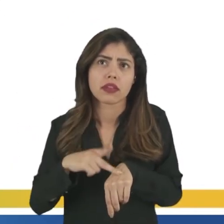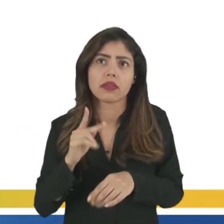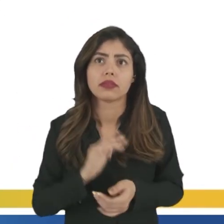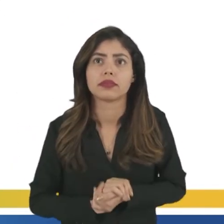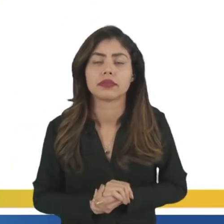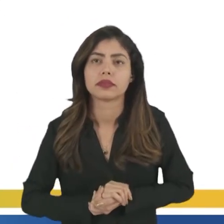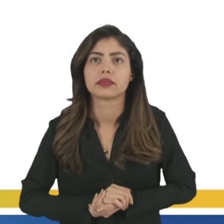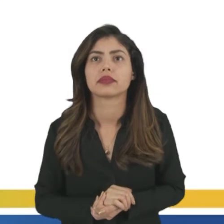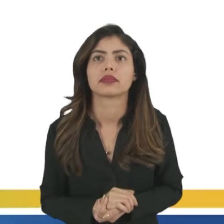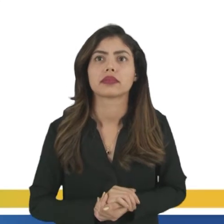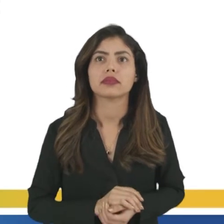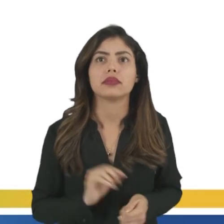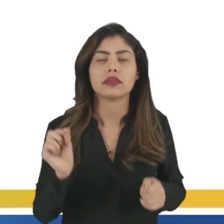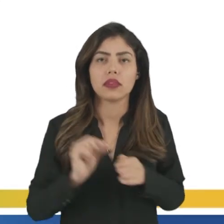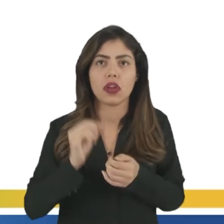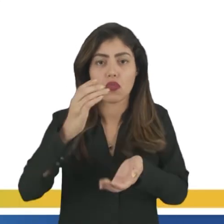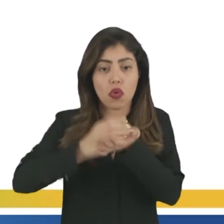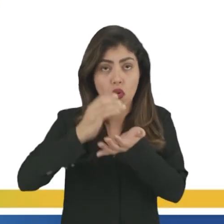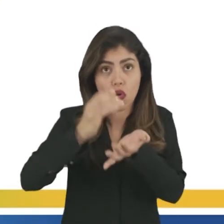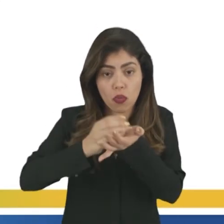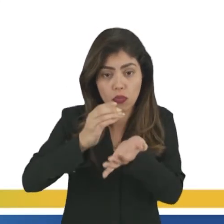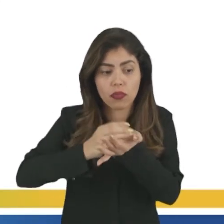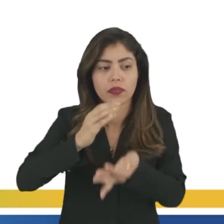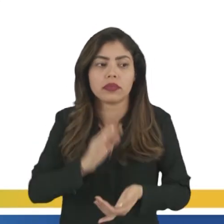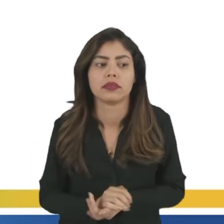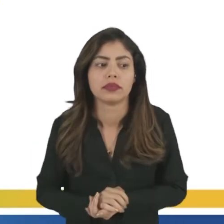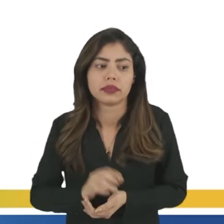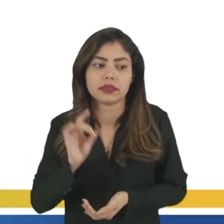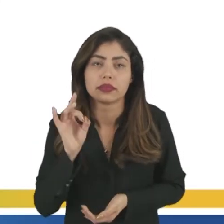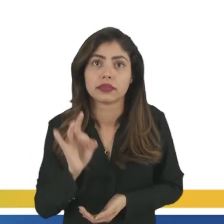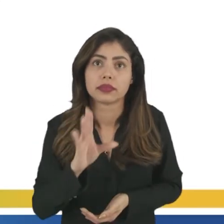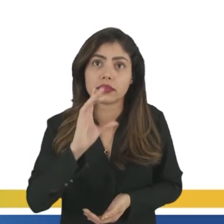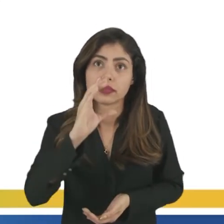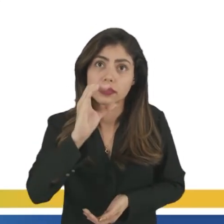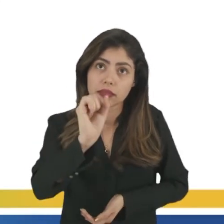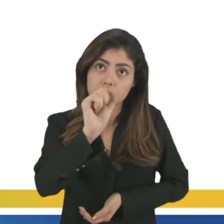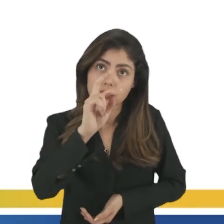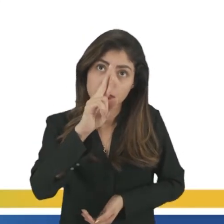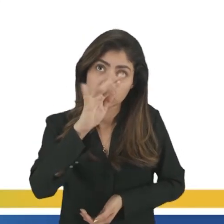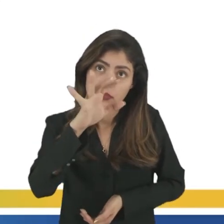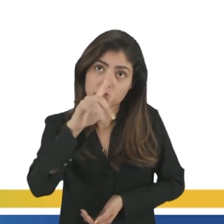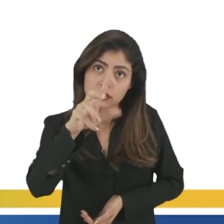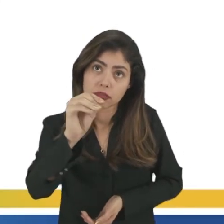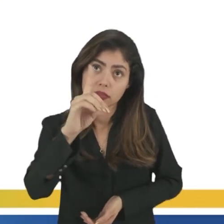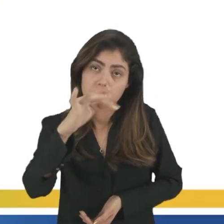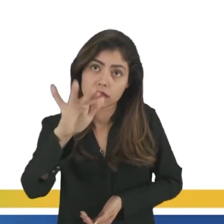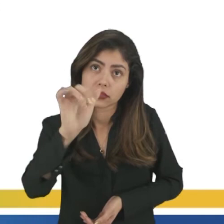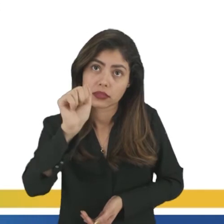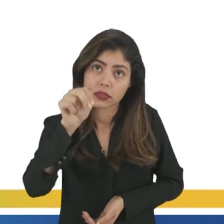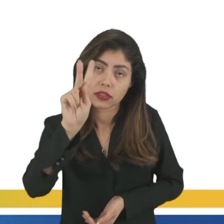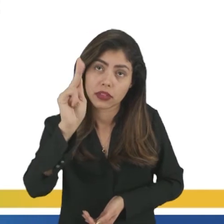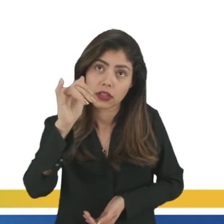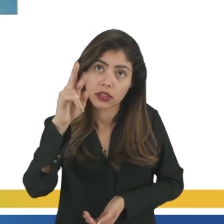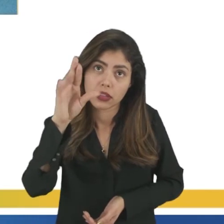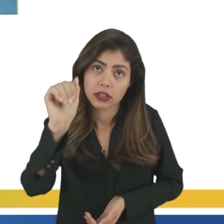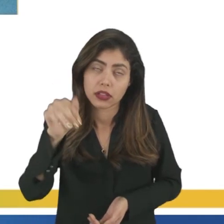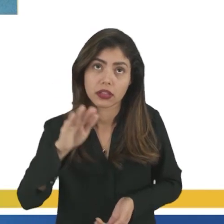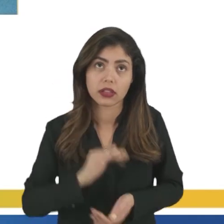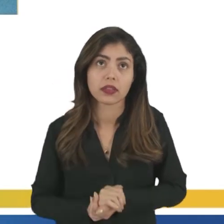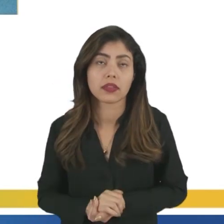né? Modelando em copos, tá? Então aí o sarcófago, observe na imagem, né? De Airã, que era um rei fenício, tá,